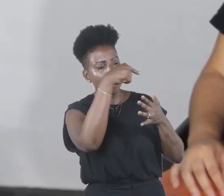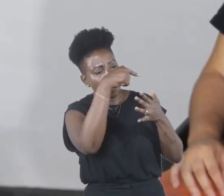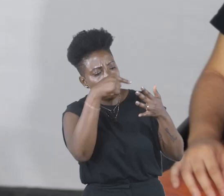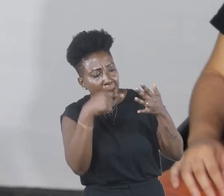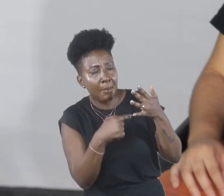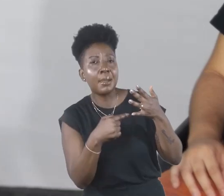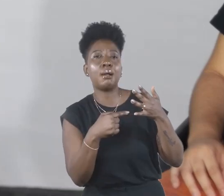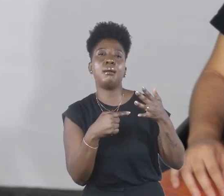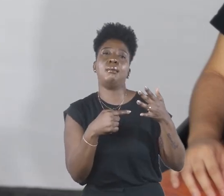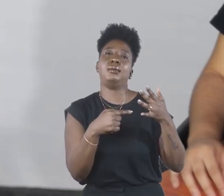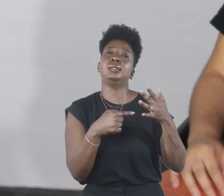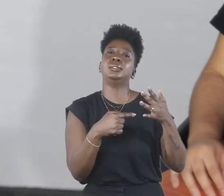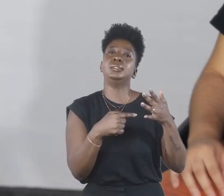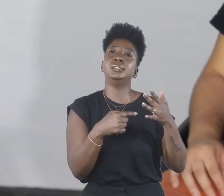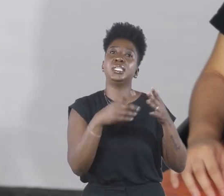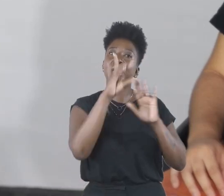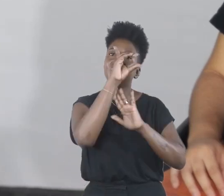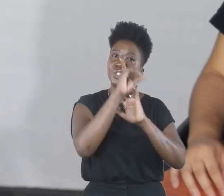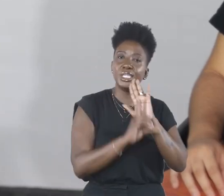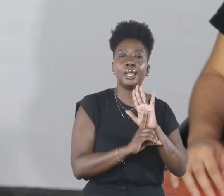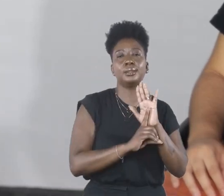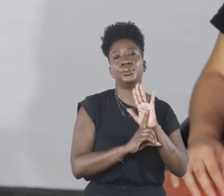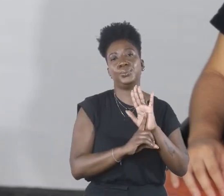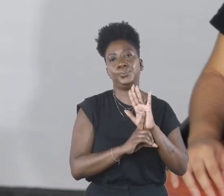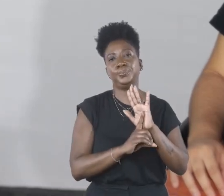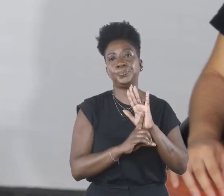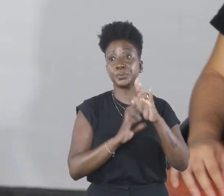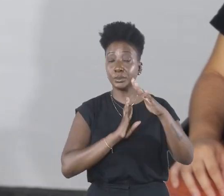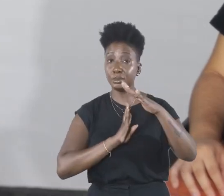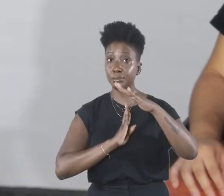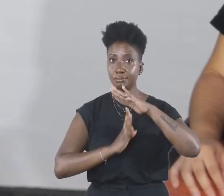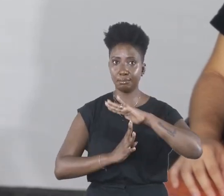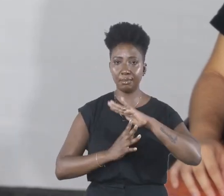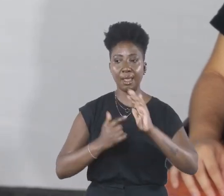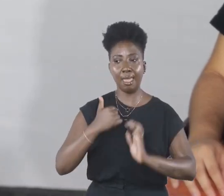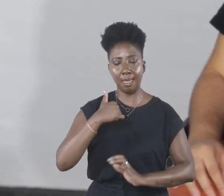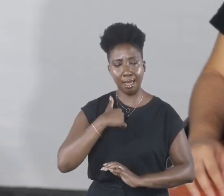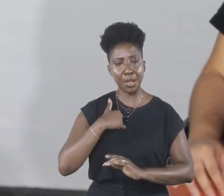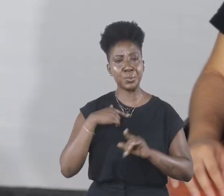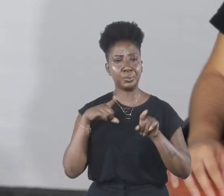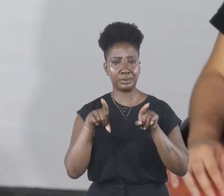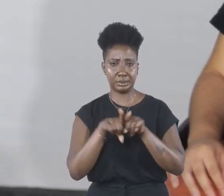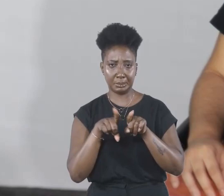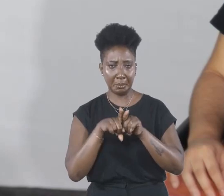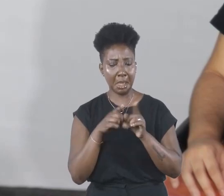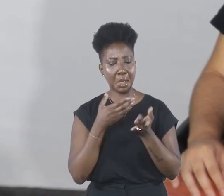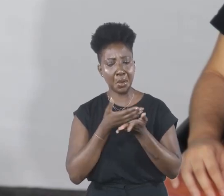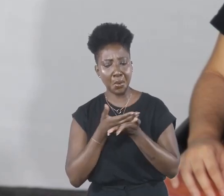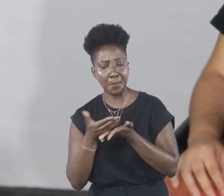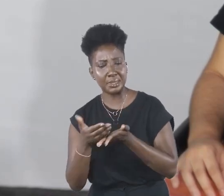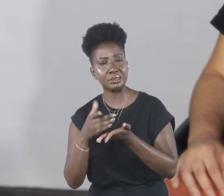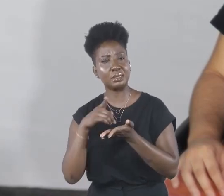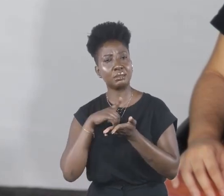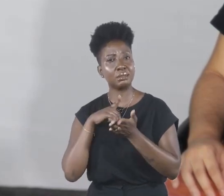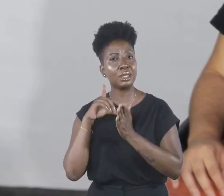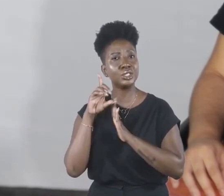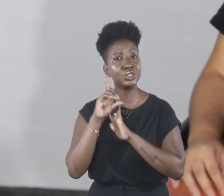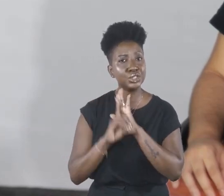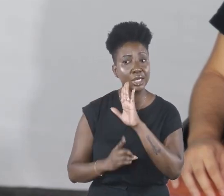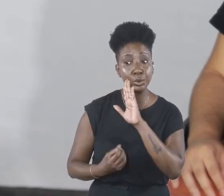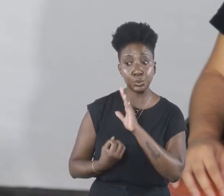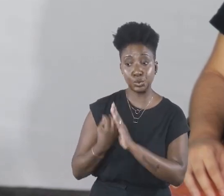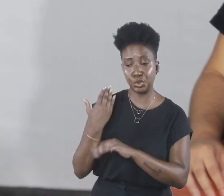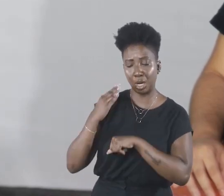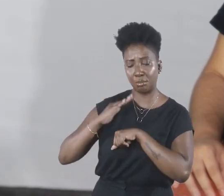questões de imigração e refúgio na questão de direito para imigrante. A partir daí, eu como um haitiano também, eu comecei a ter um